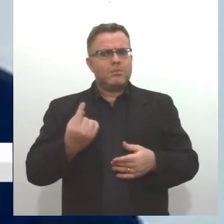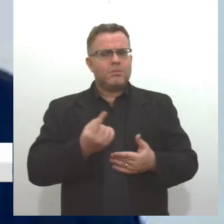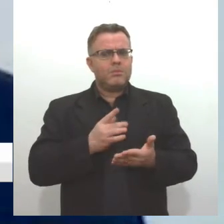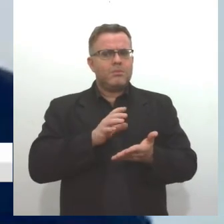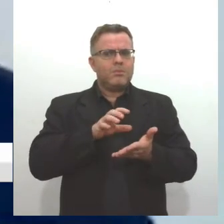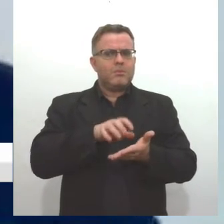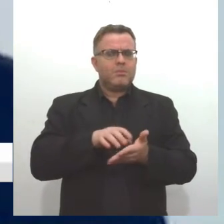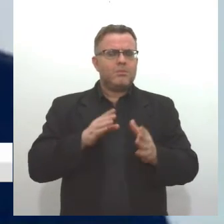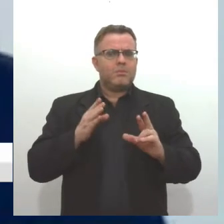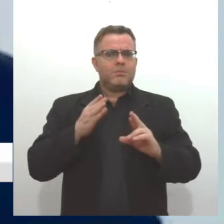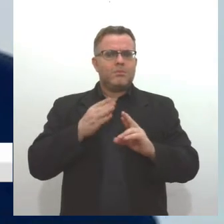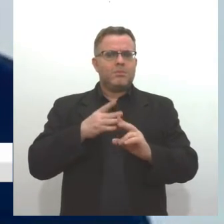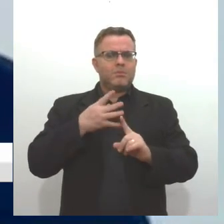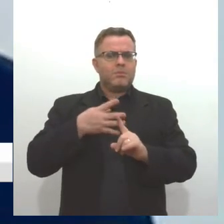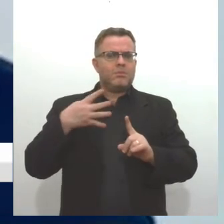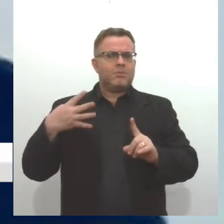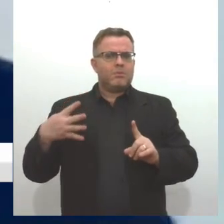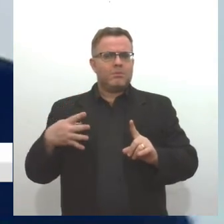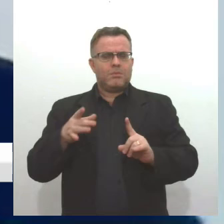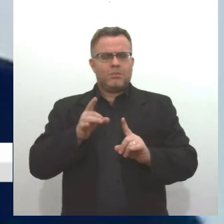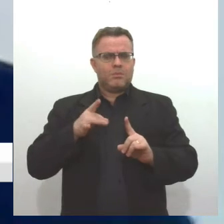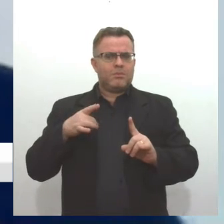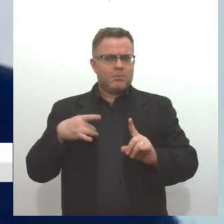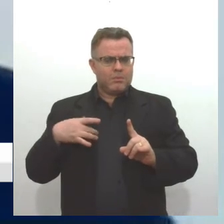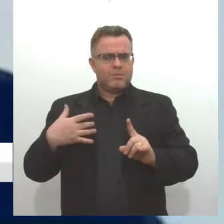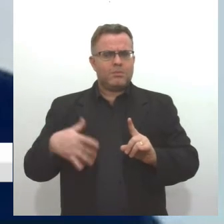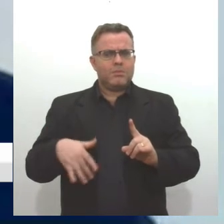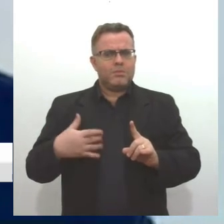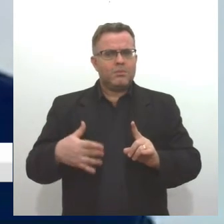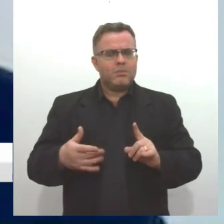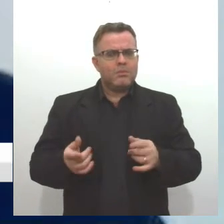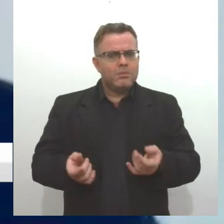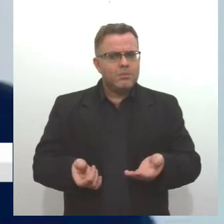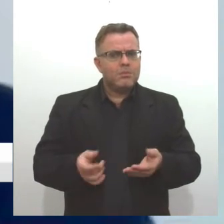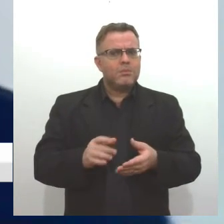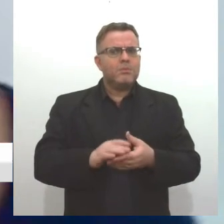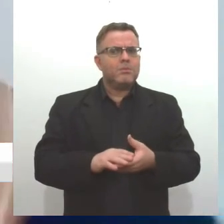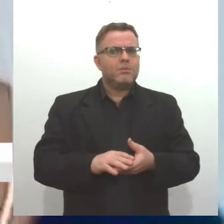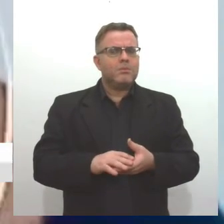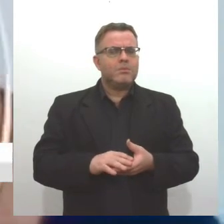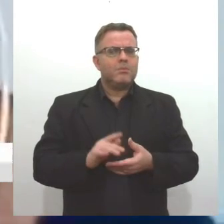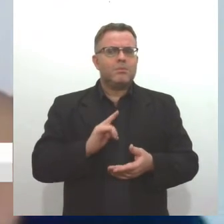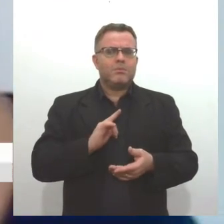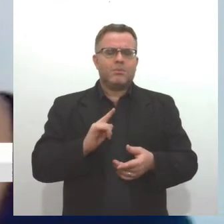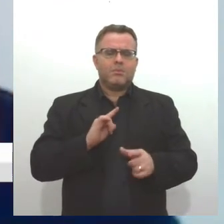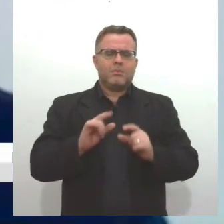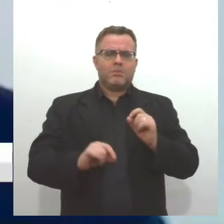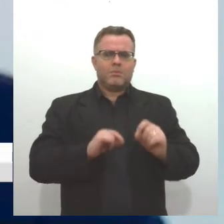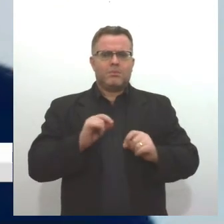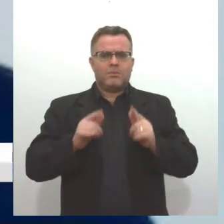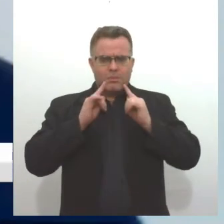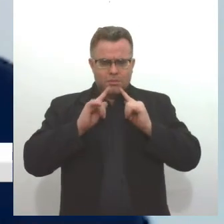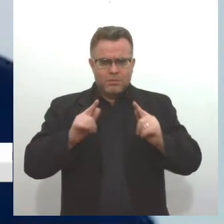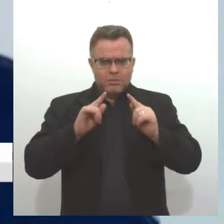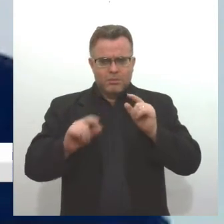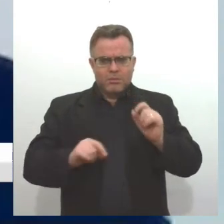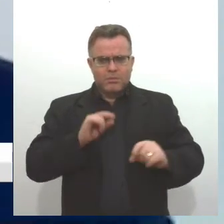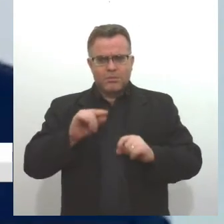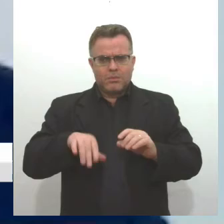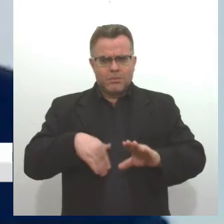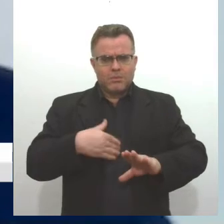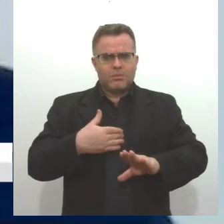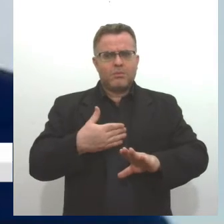à LGBTQIA+. A gente tem também os mecanismos de denúncia, né? A gente tem a DAGV, que